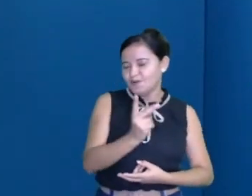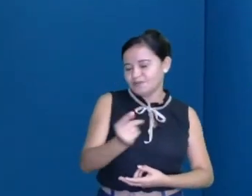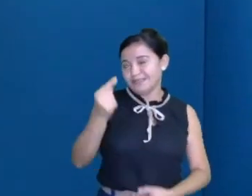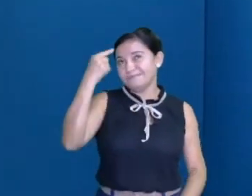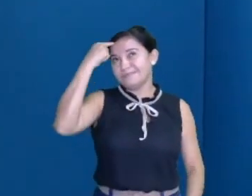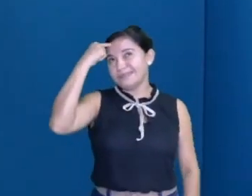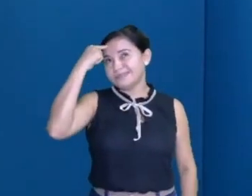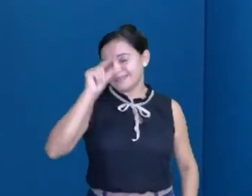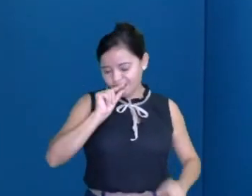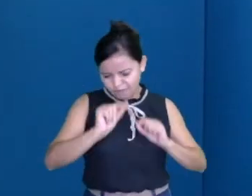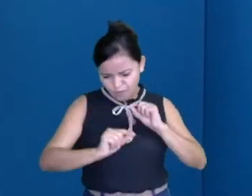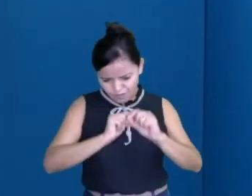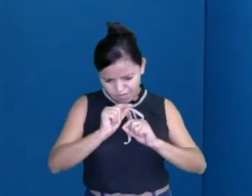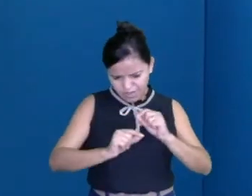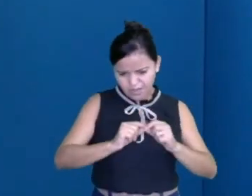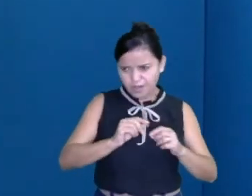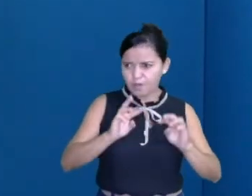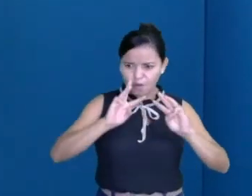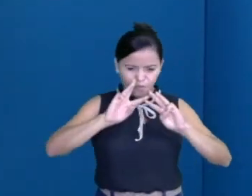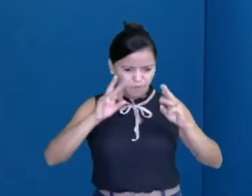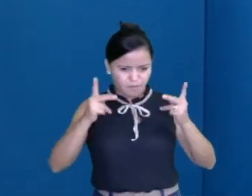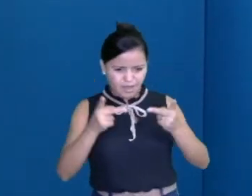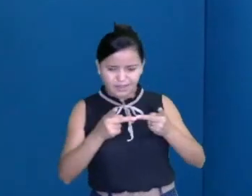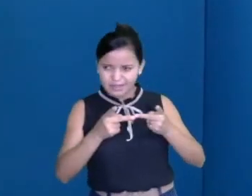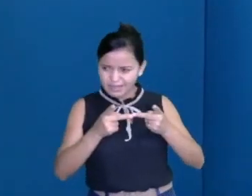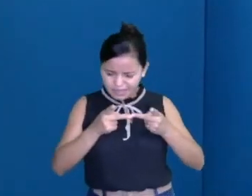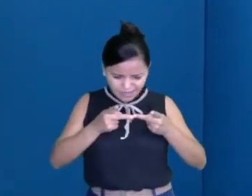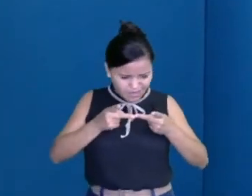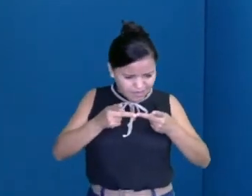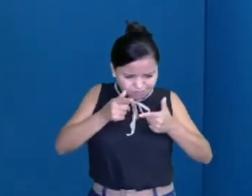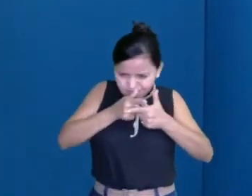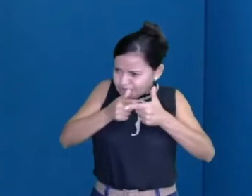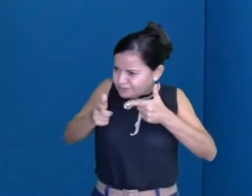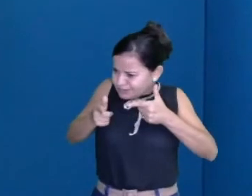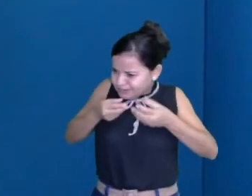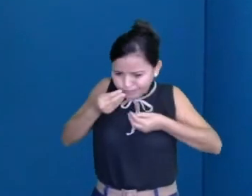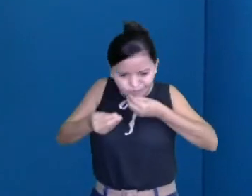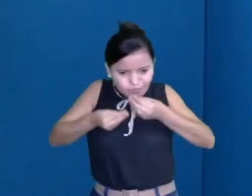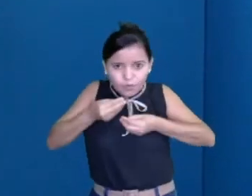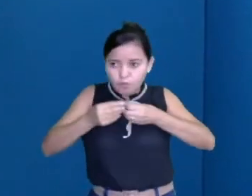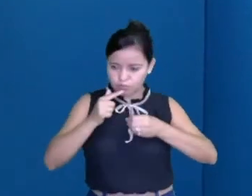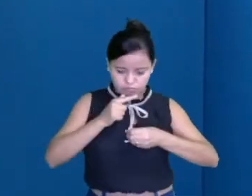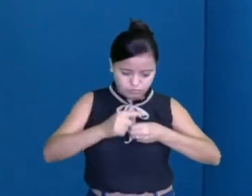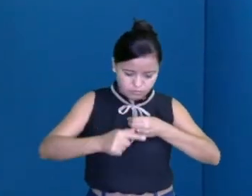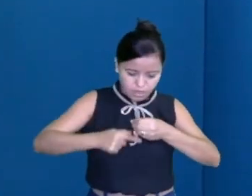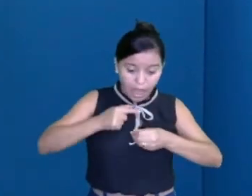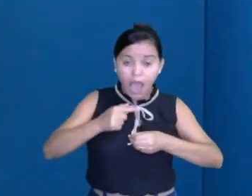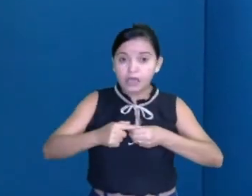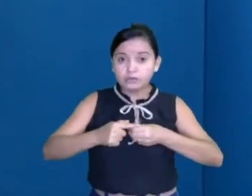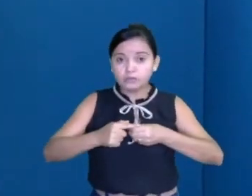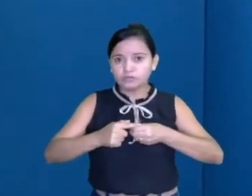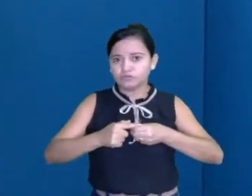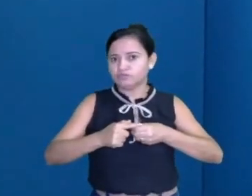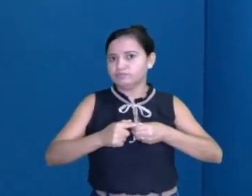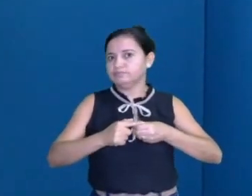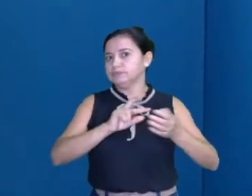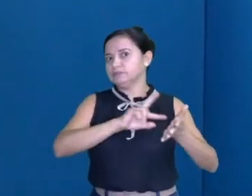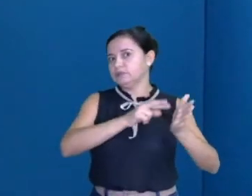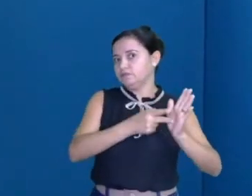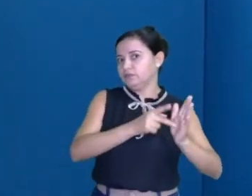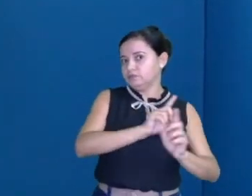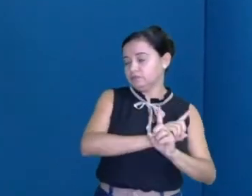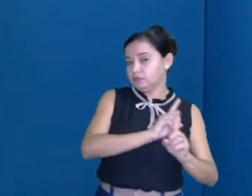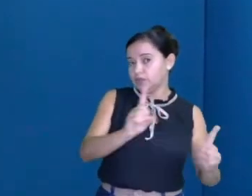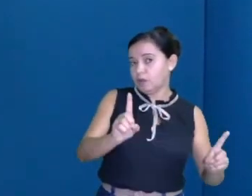ela não tinha mais como ser dividida. Por isso que o nome chamado átomo. Esse A de não e tomos, divisão.